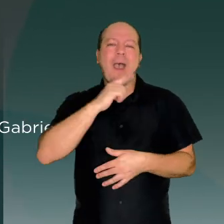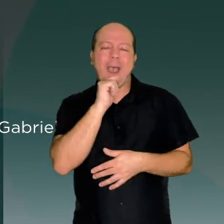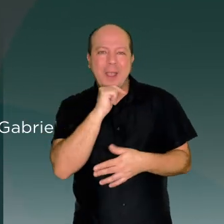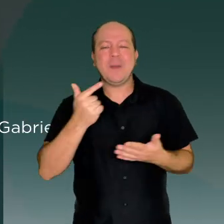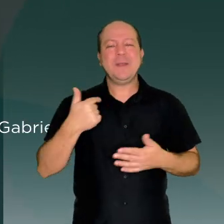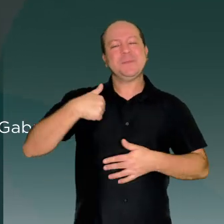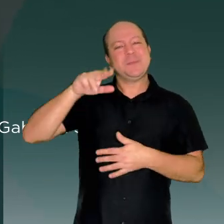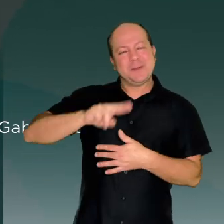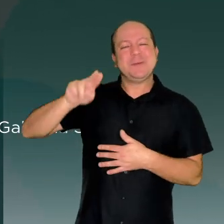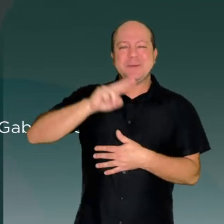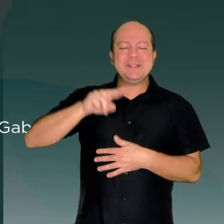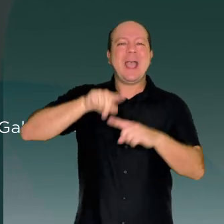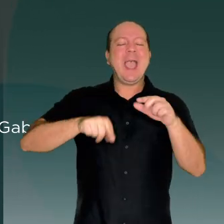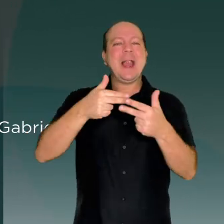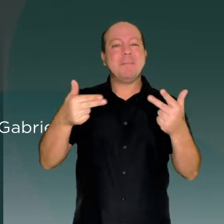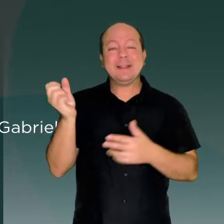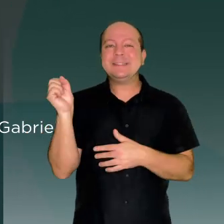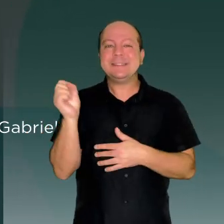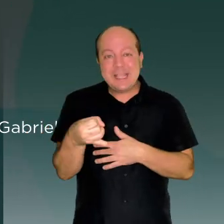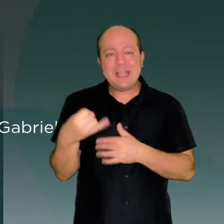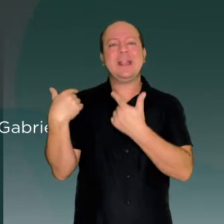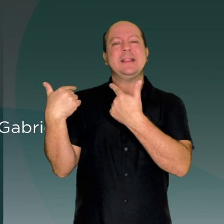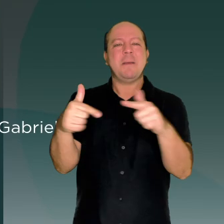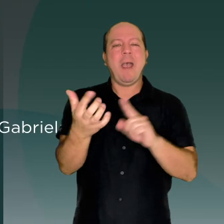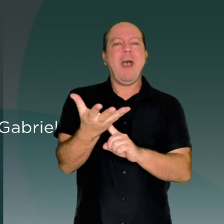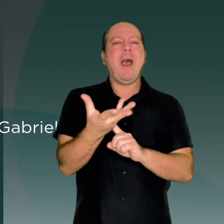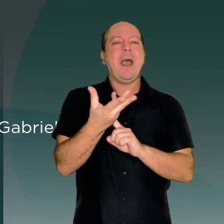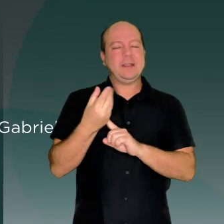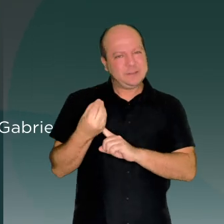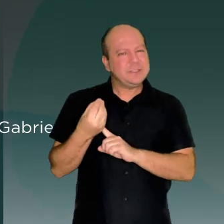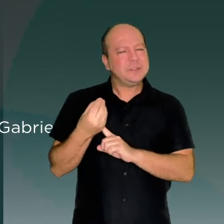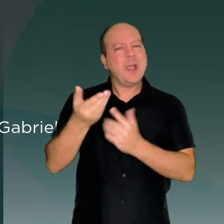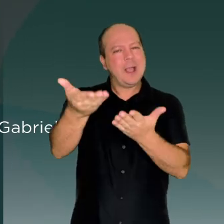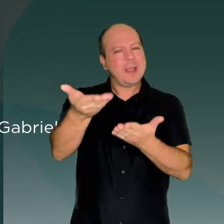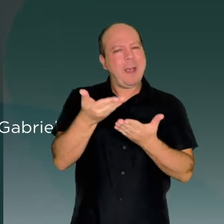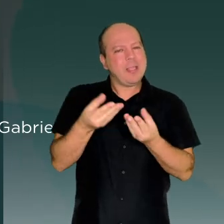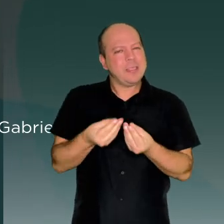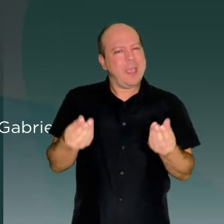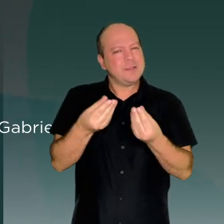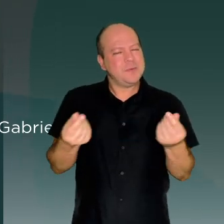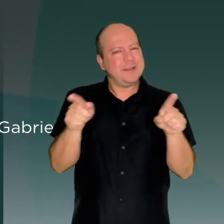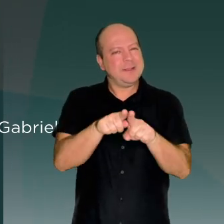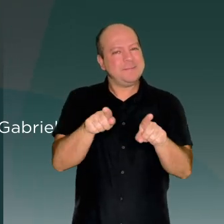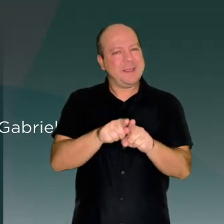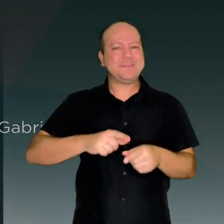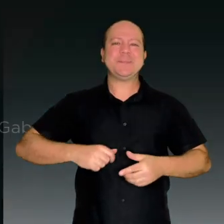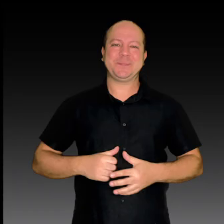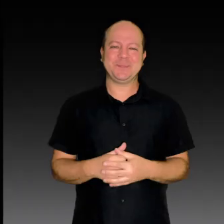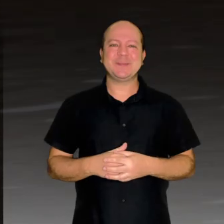água. Normalmente a gente utiliza esses elementos sim para fazer um trabalho artístico, para trazer a textura